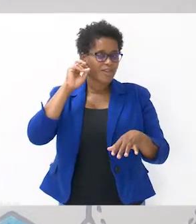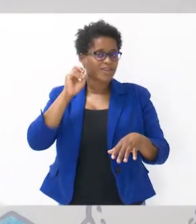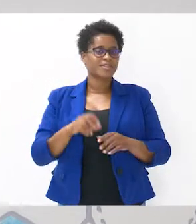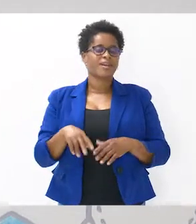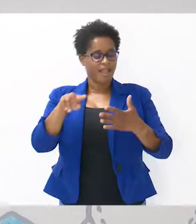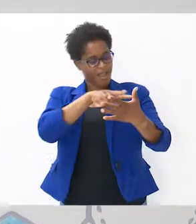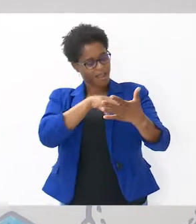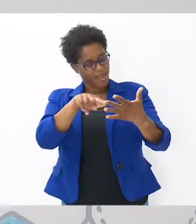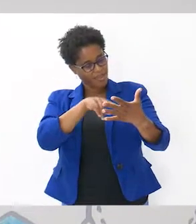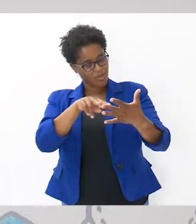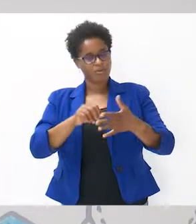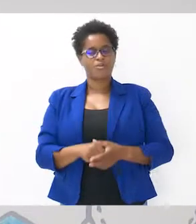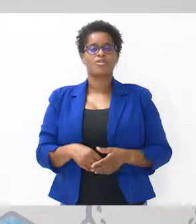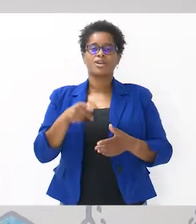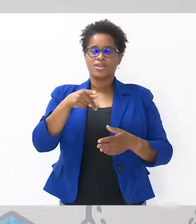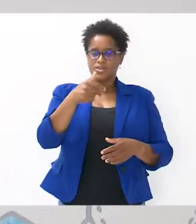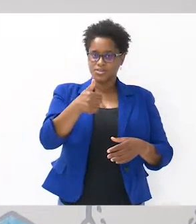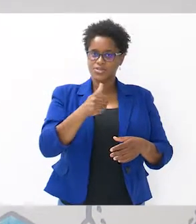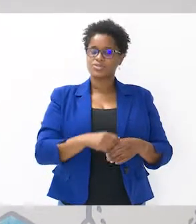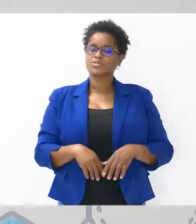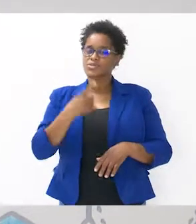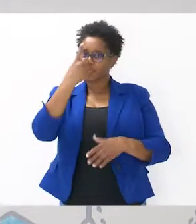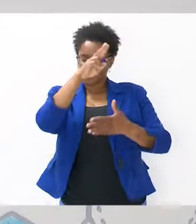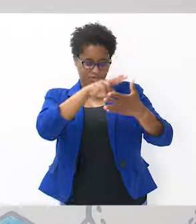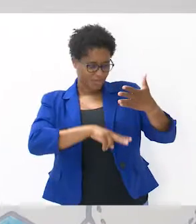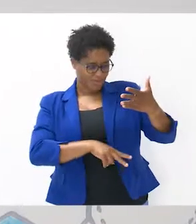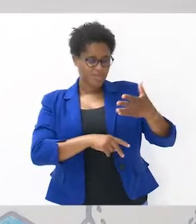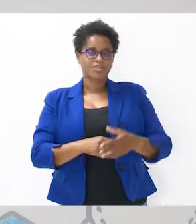a leitura, isso, de um texto